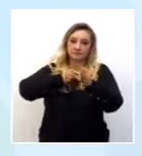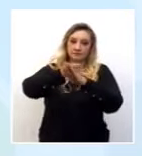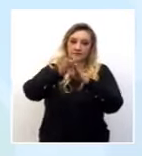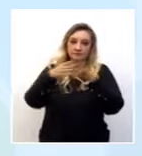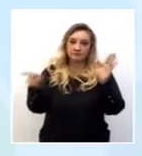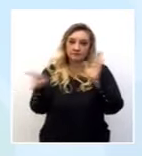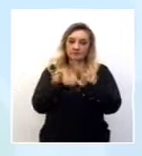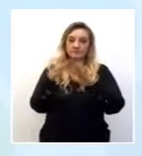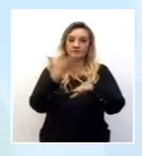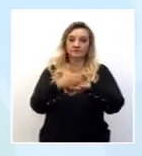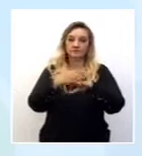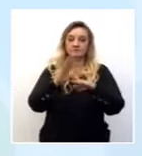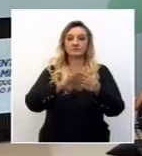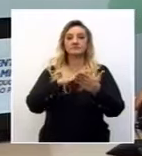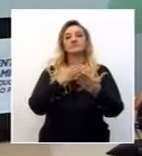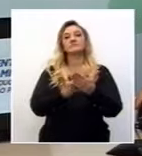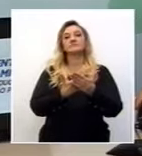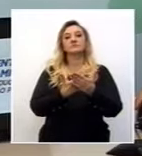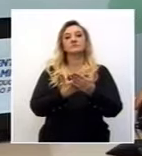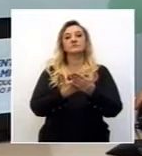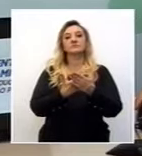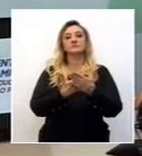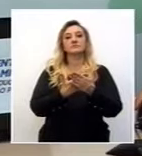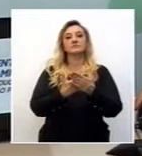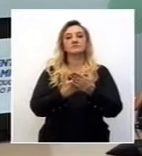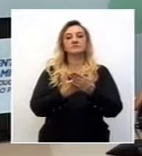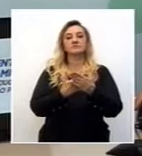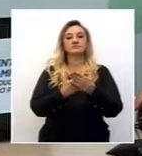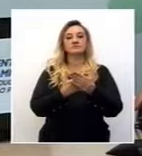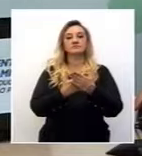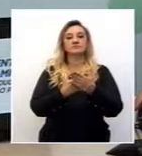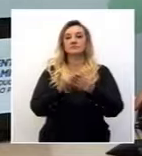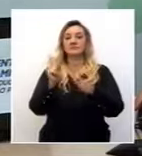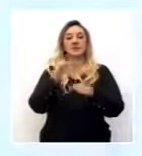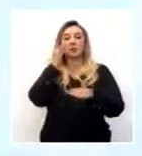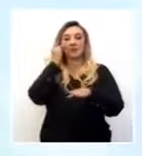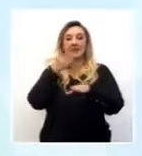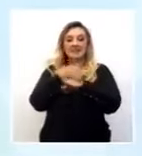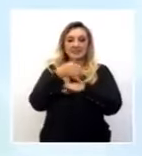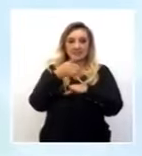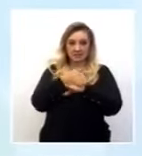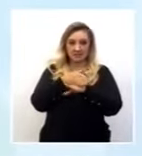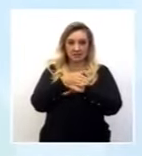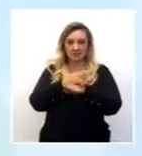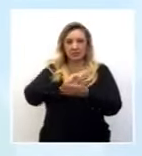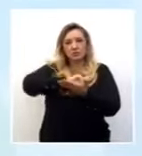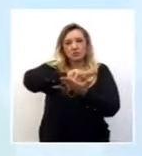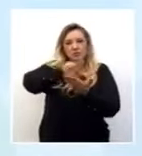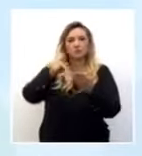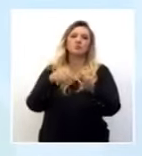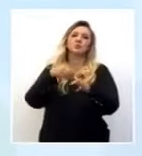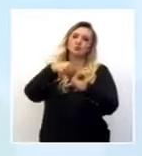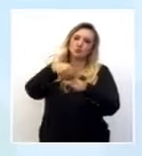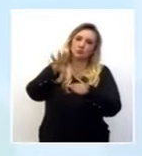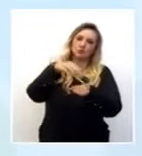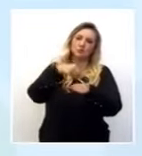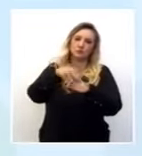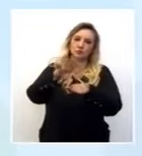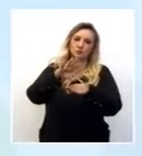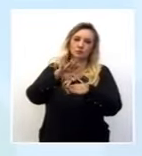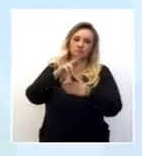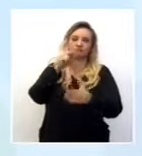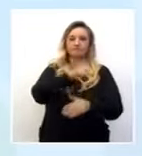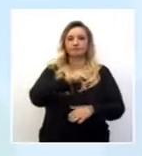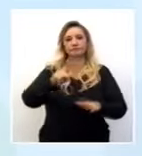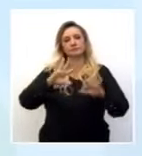para atividades escolares não presenciais. Isso. Nesse documento tem várias orientações para os professores de todos